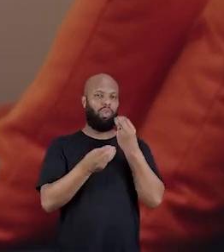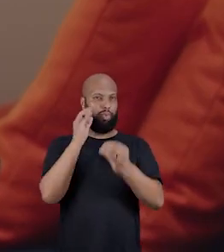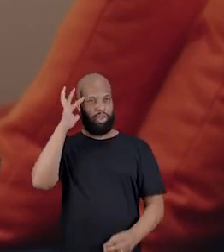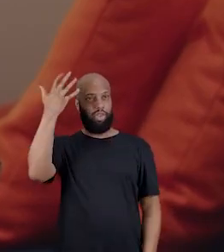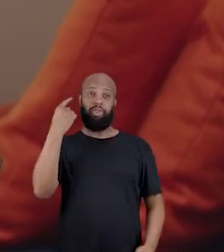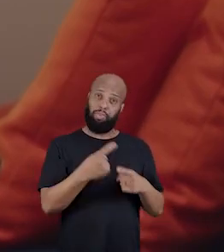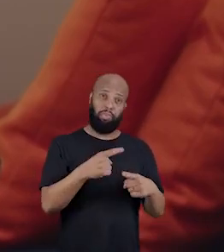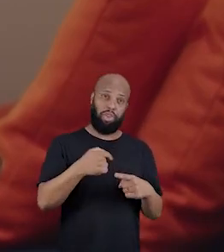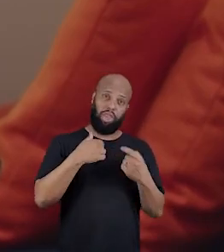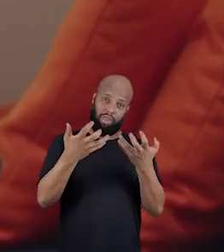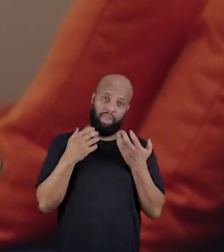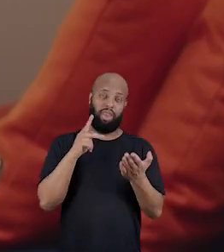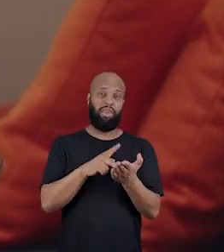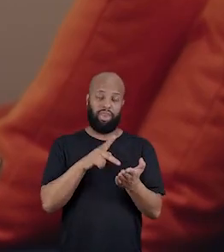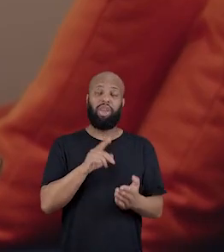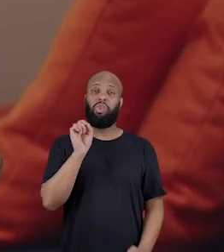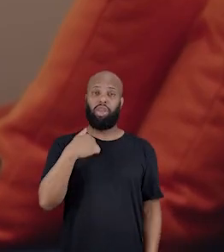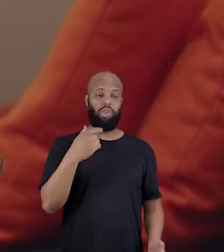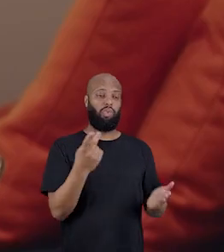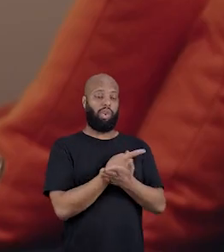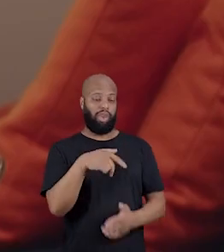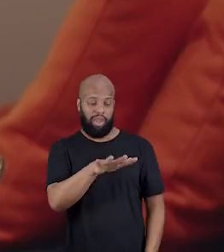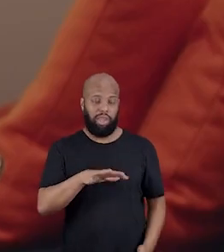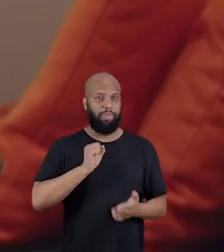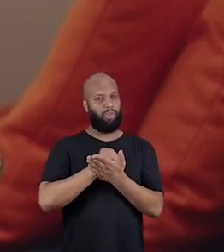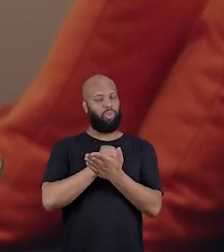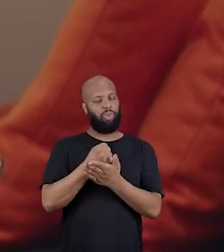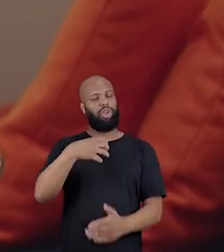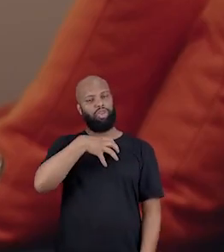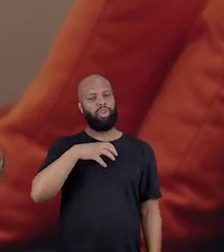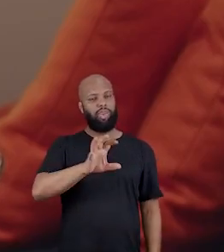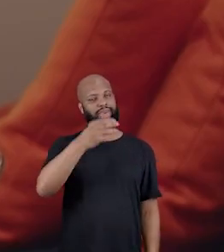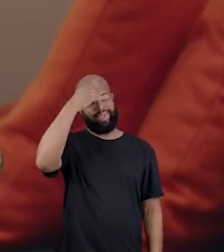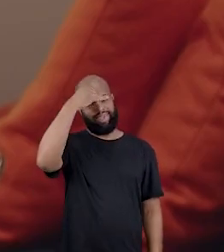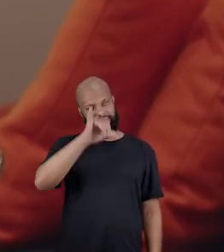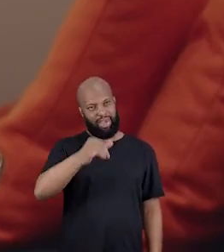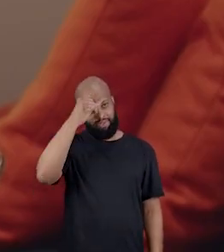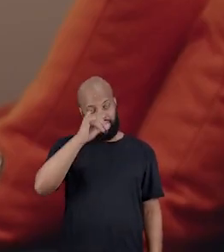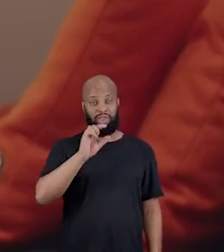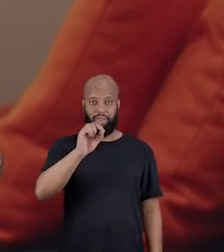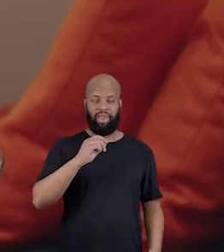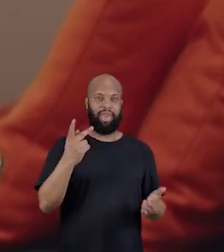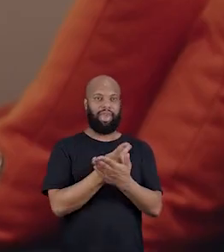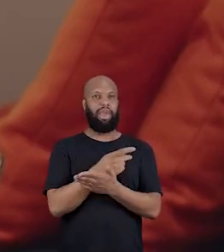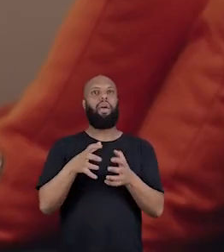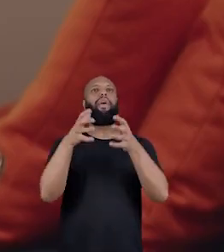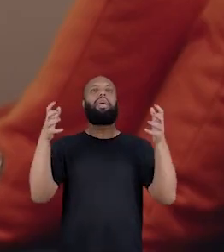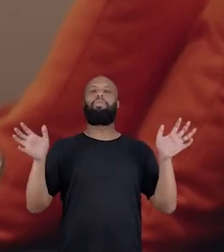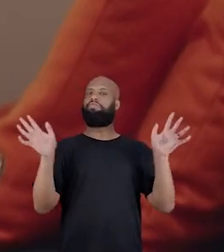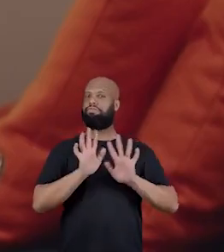a solução, porque eu quero de fato que eu erre nesse ambiente controlado para que a gente não erre